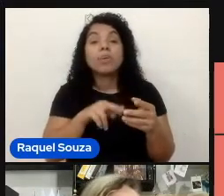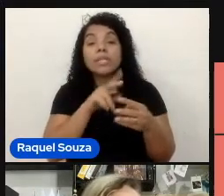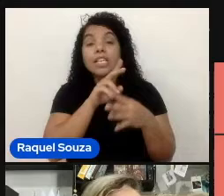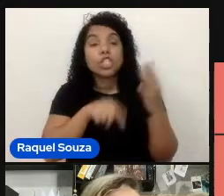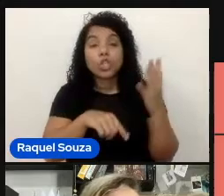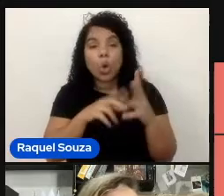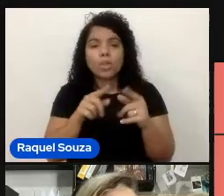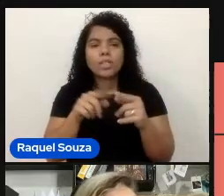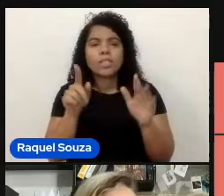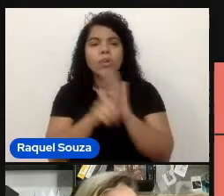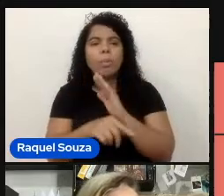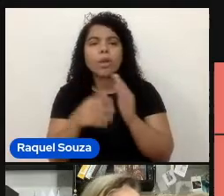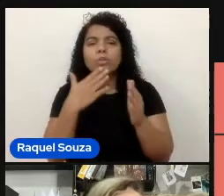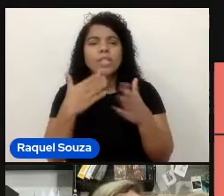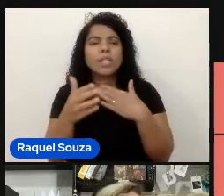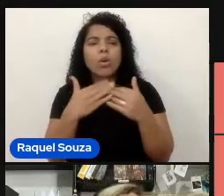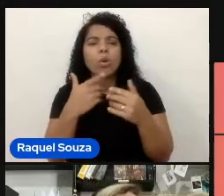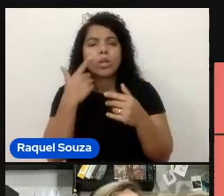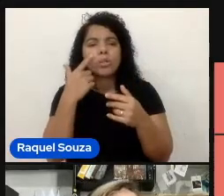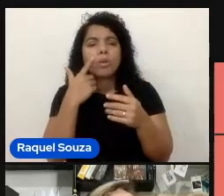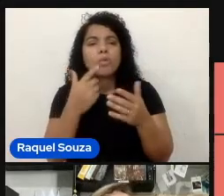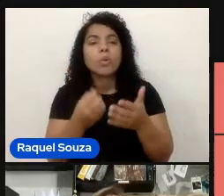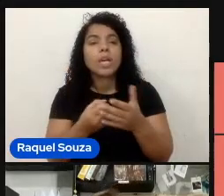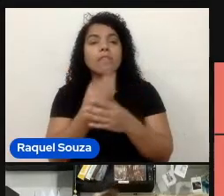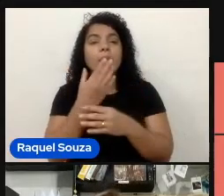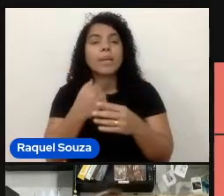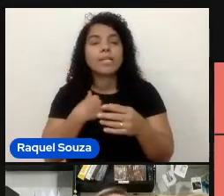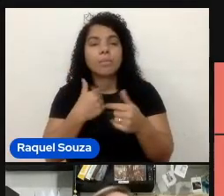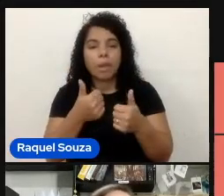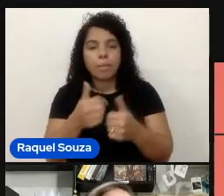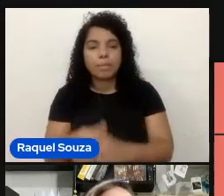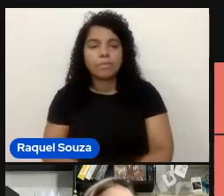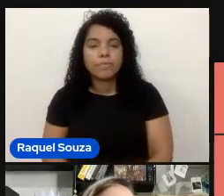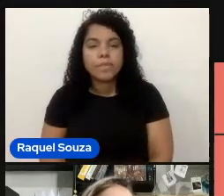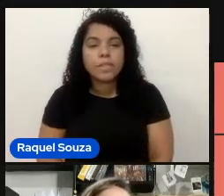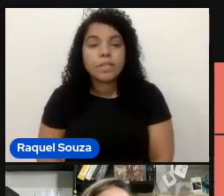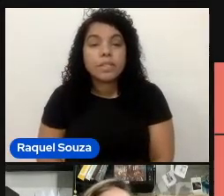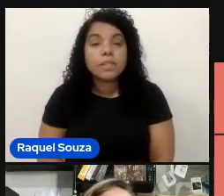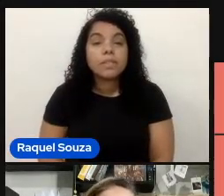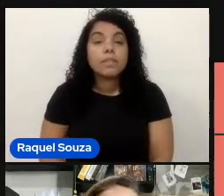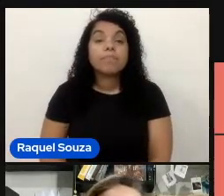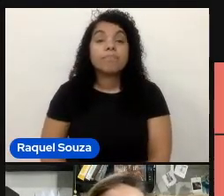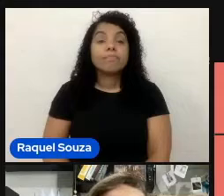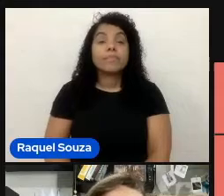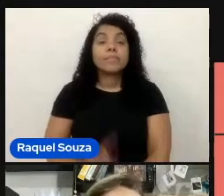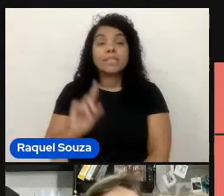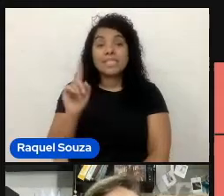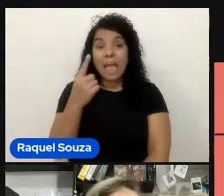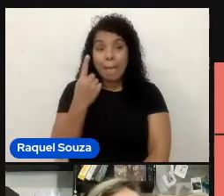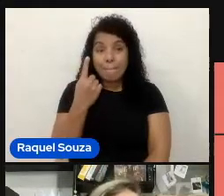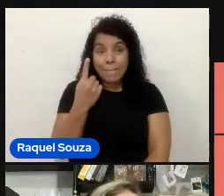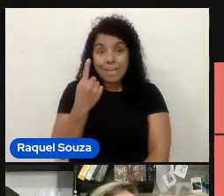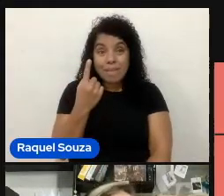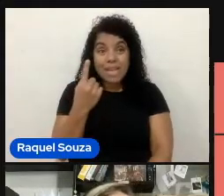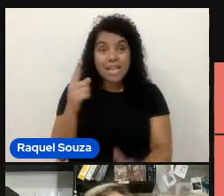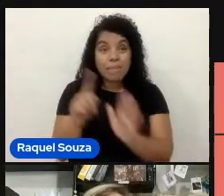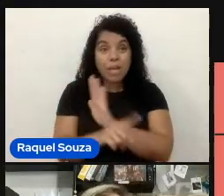vou até responder qualquer coisa aqui para ver o que, é que vai aparecer para mim. A gente está tendo aqui na primeira que